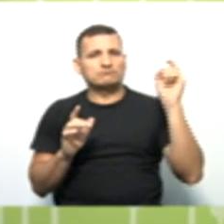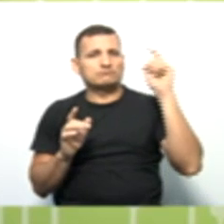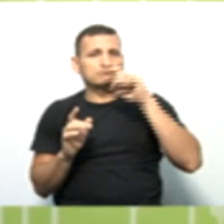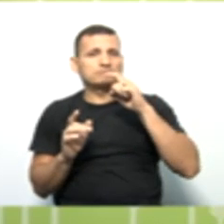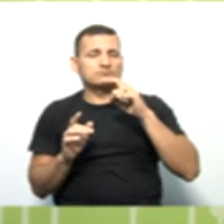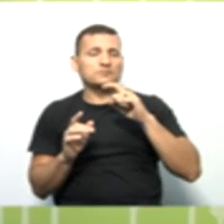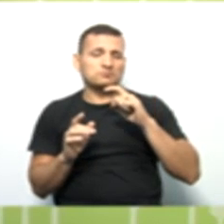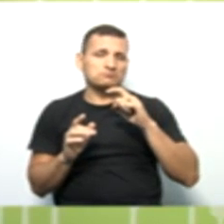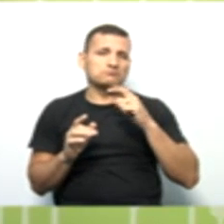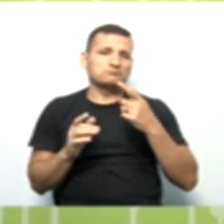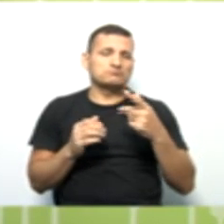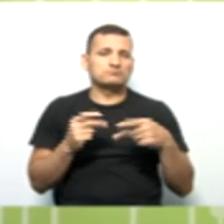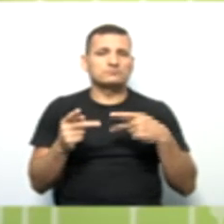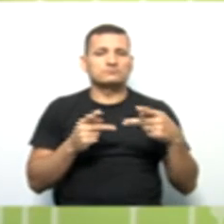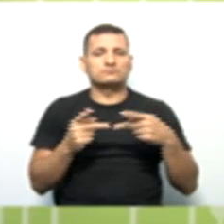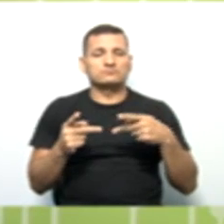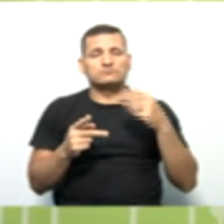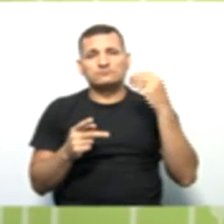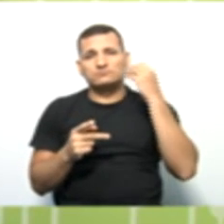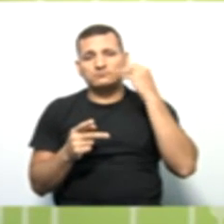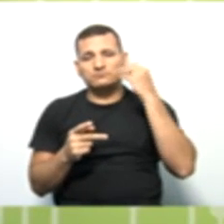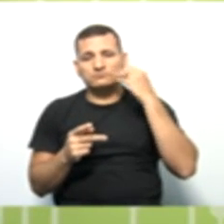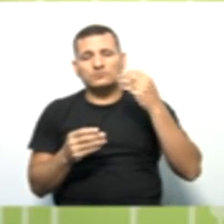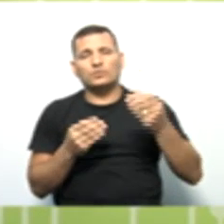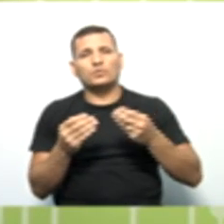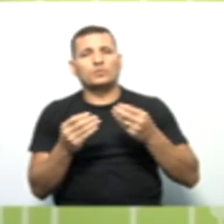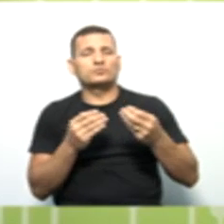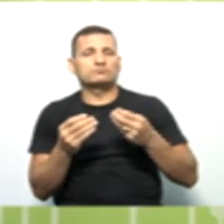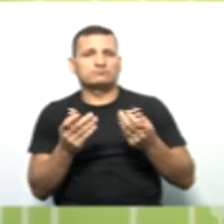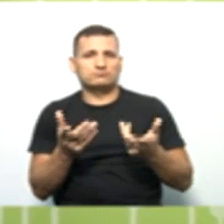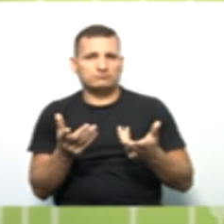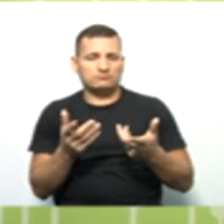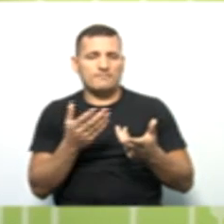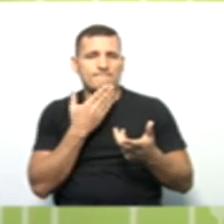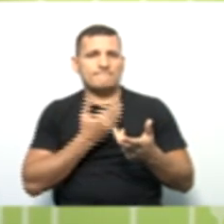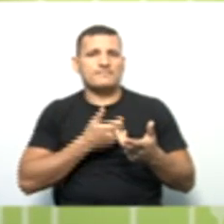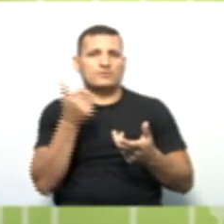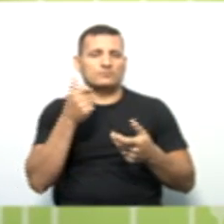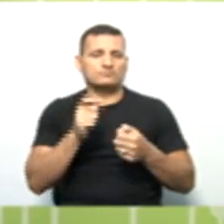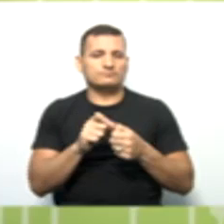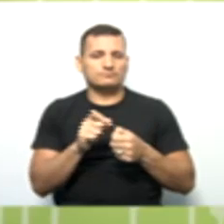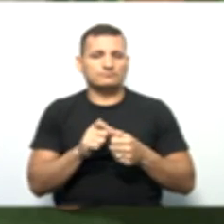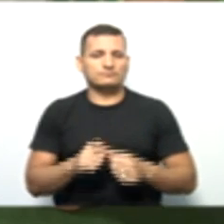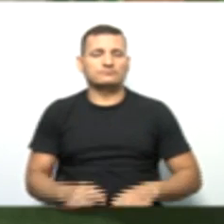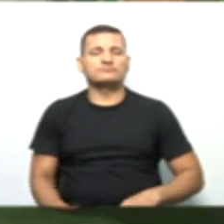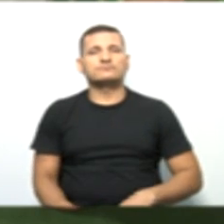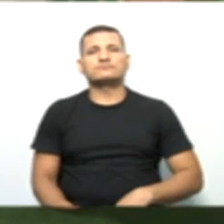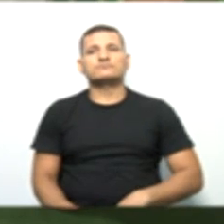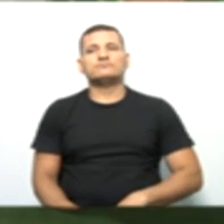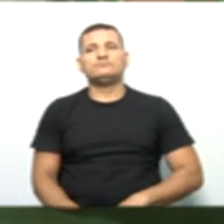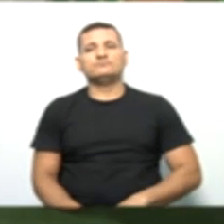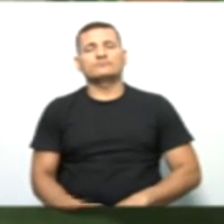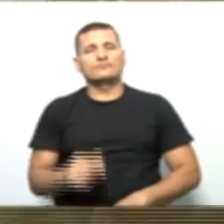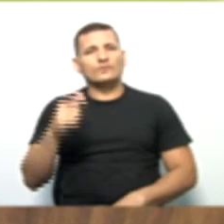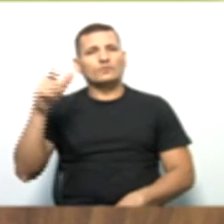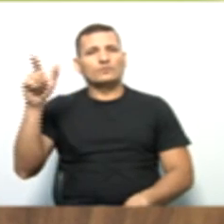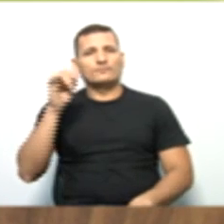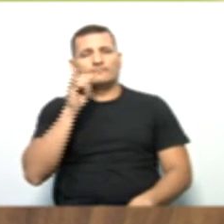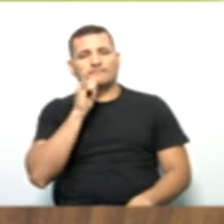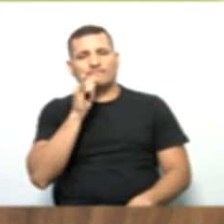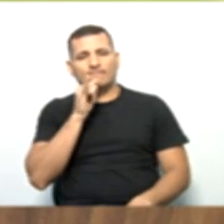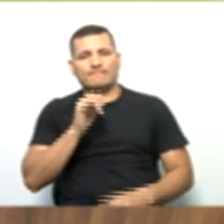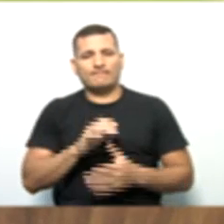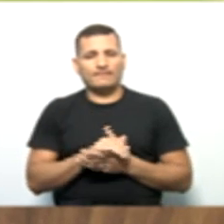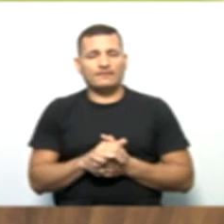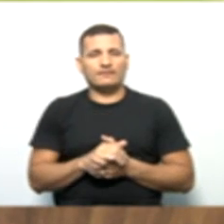vamos projetar. Não é isso? Vamos ver qual é a melhor forma que a gente pode estar fazendo isso. Tá? Então... Um outro exemplo, professor, da usabilidade é, por exemplo, assim, o